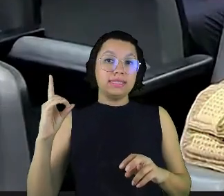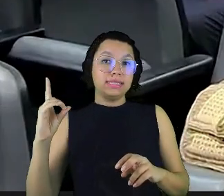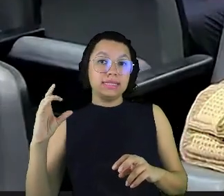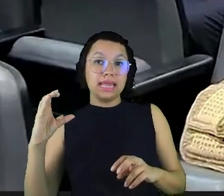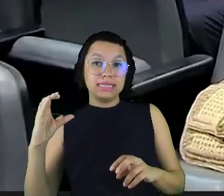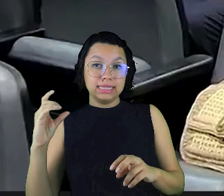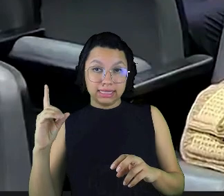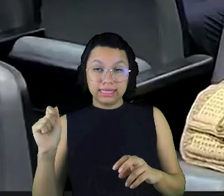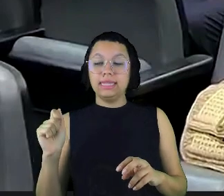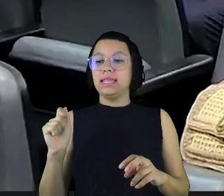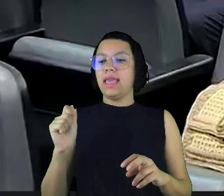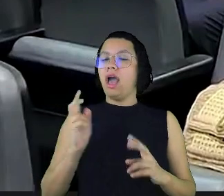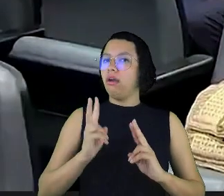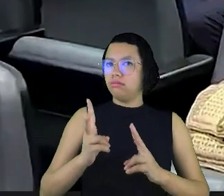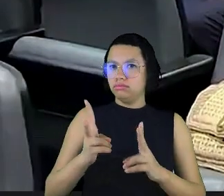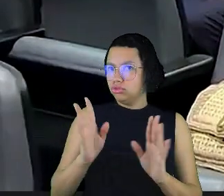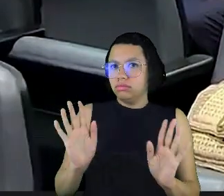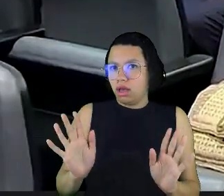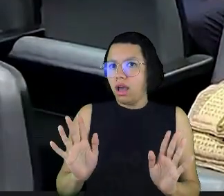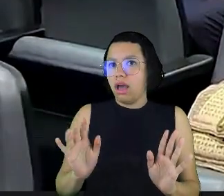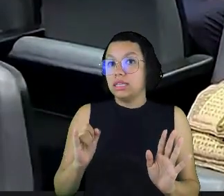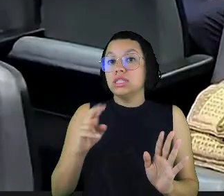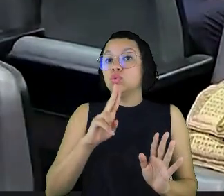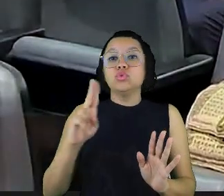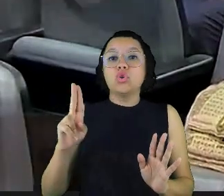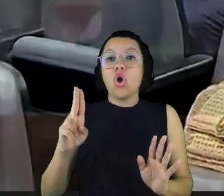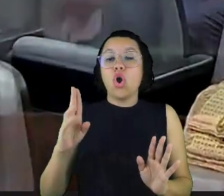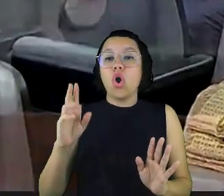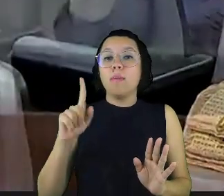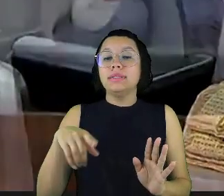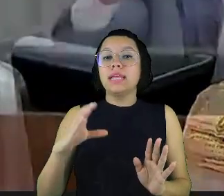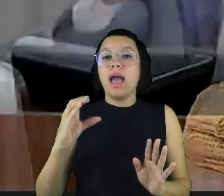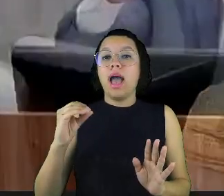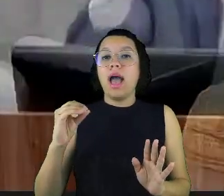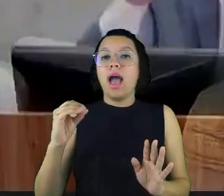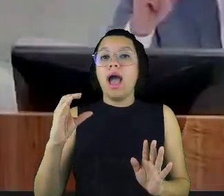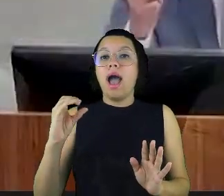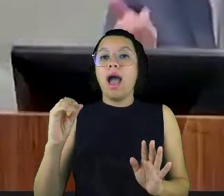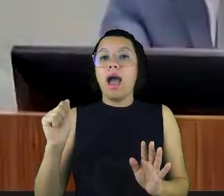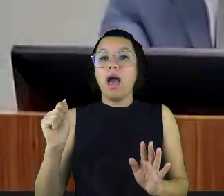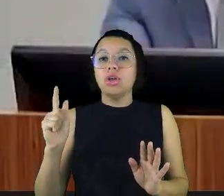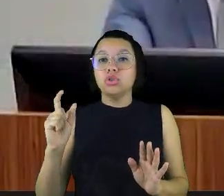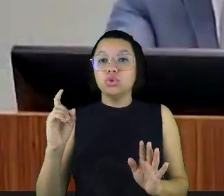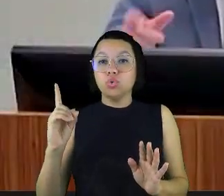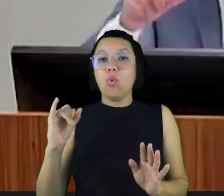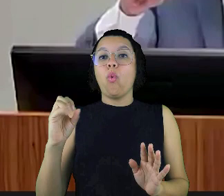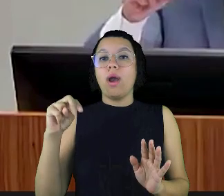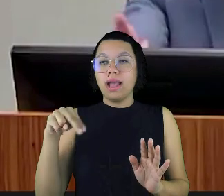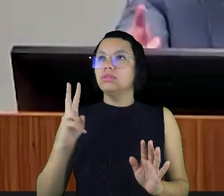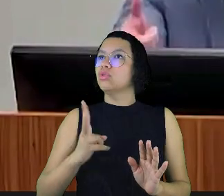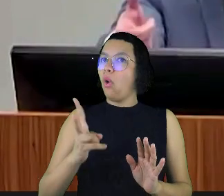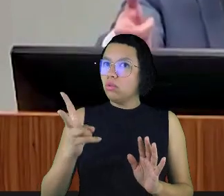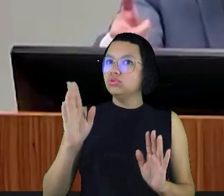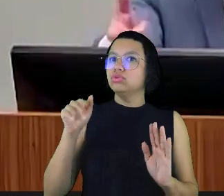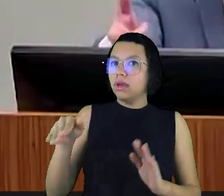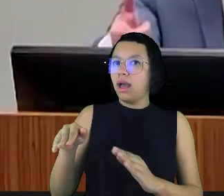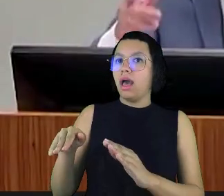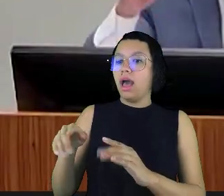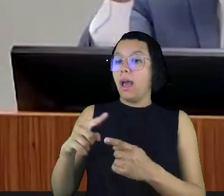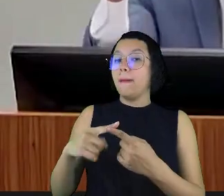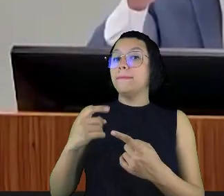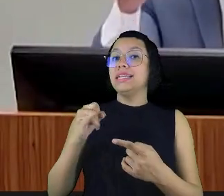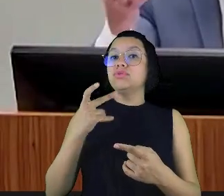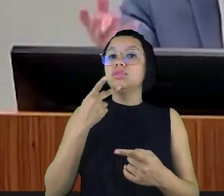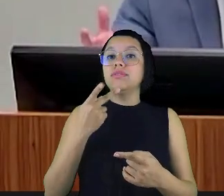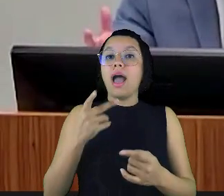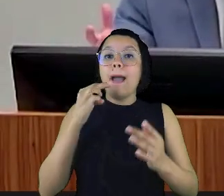o nome do sujeito está no CADIM, seguramente estará, seguirá no CADIM. Agora, quando você coloca lá mérito nisso,